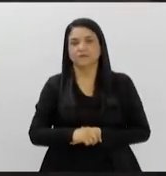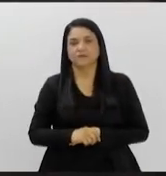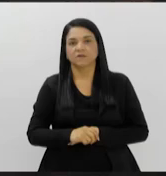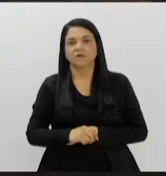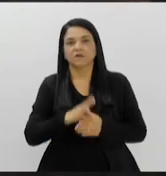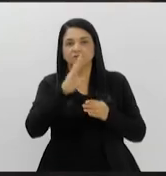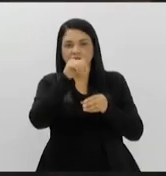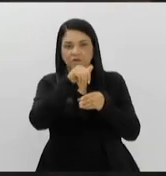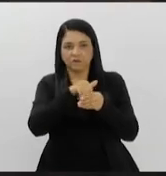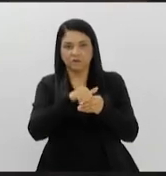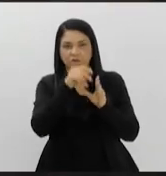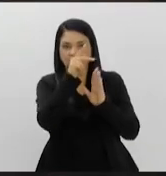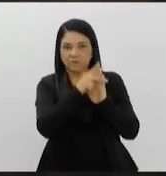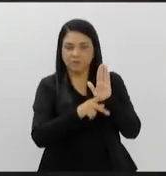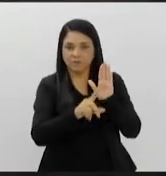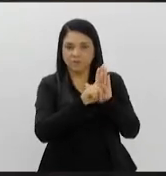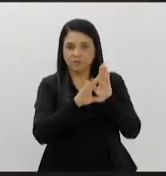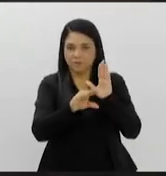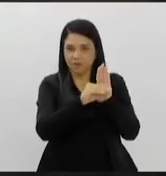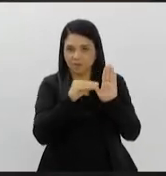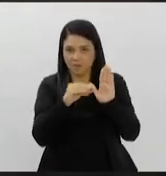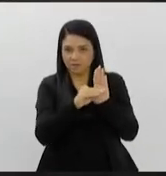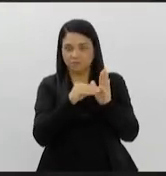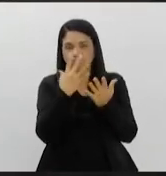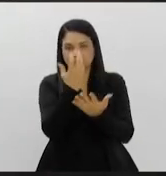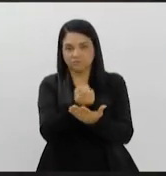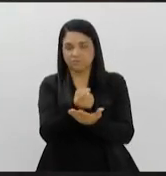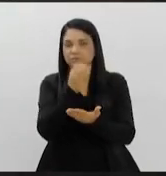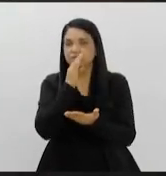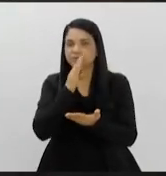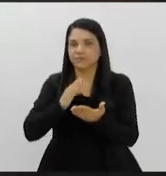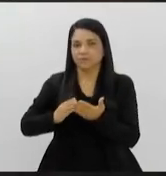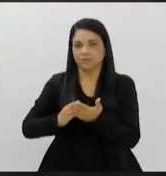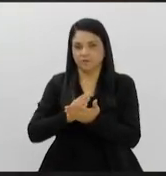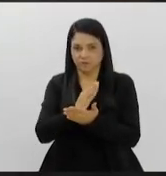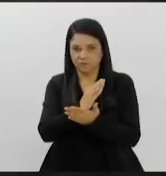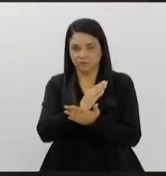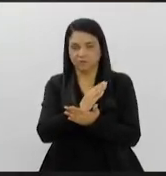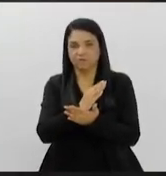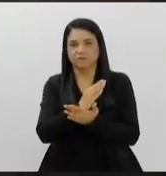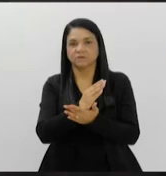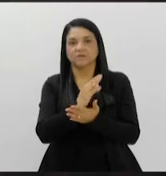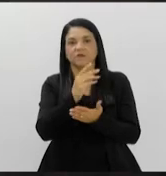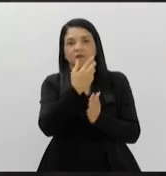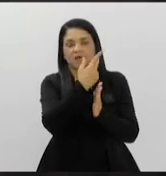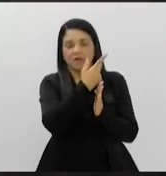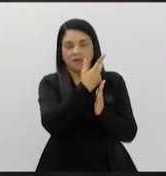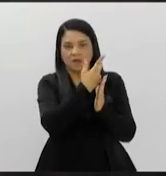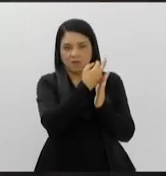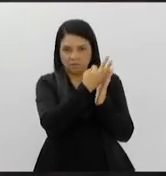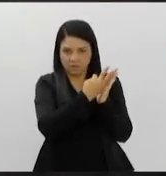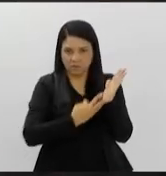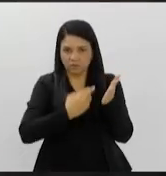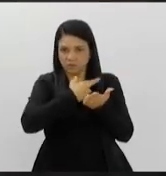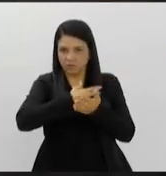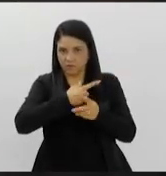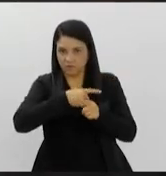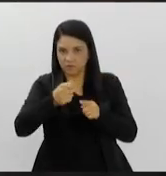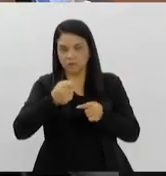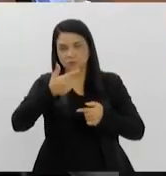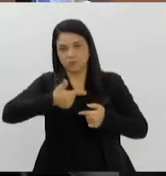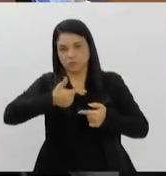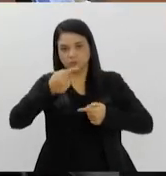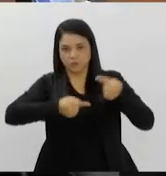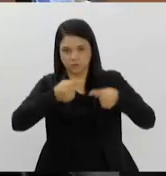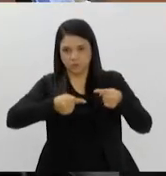Em votação, o projeto assim emendado. Os senhores que aprovam, permaneçam como estão. Aprovado. Vai a redação do vencido para a segunda discussão. Pela ordem,